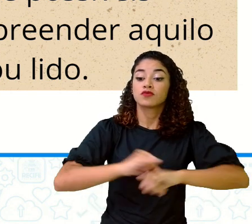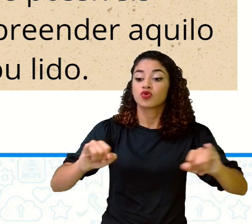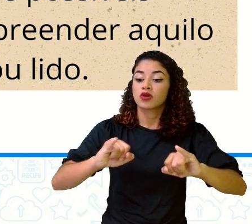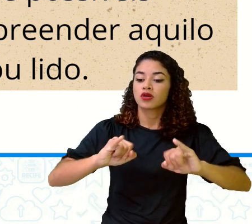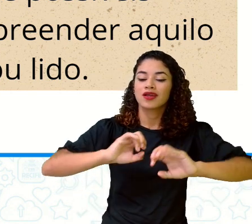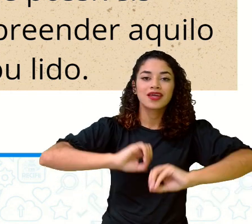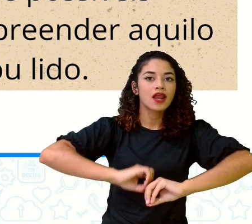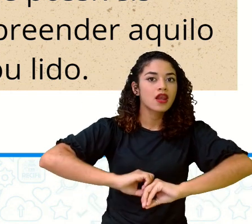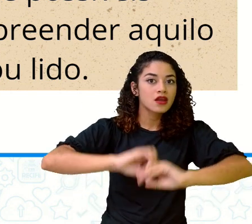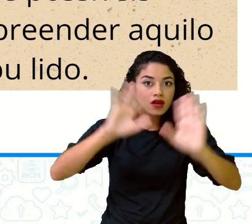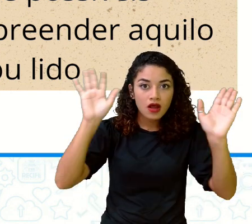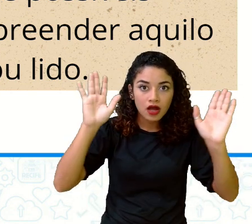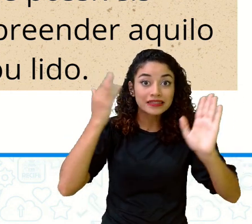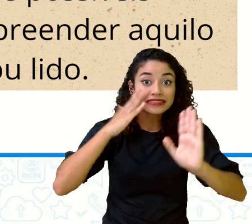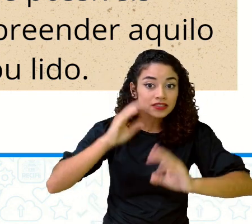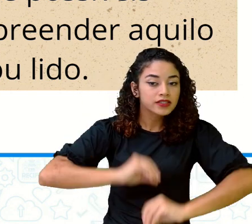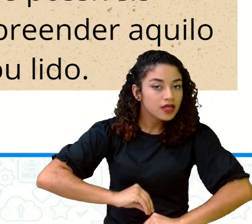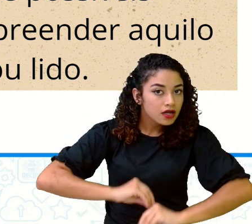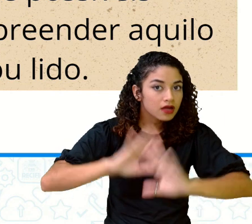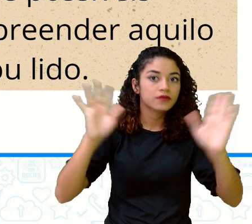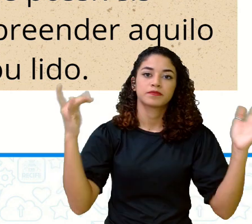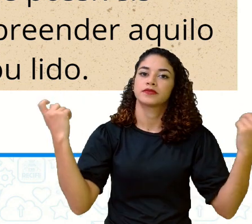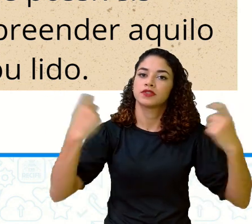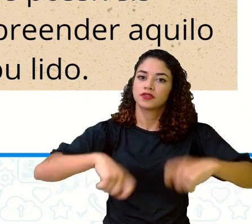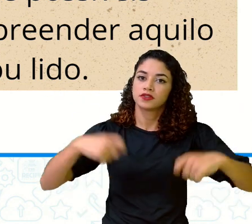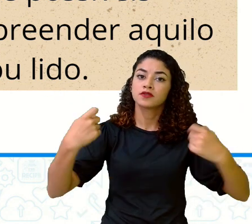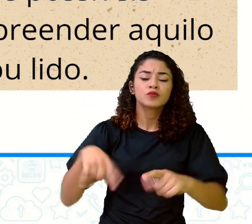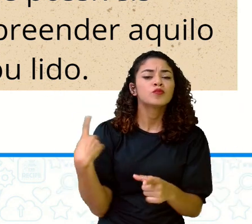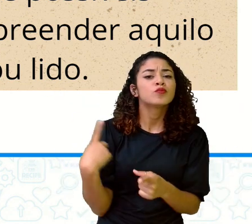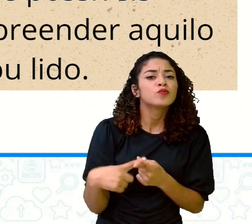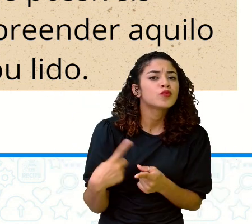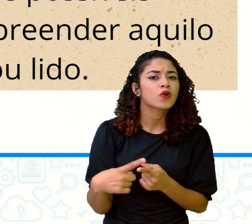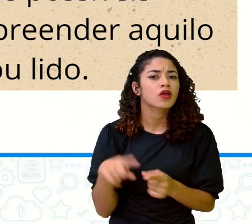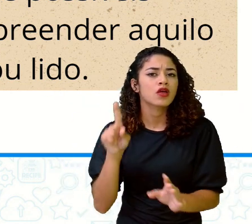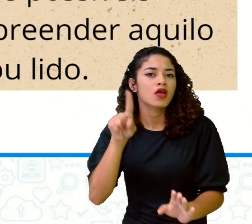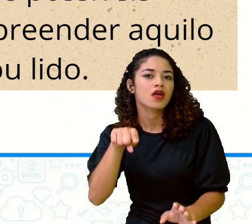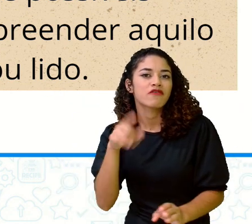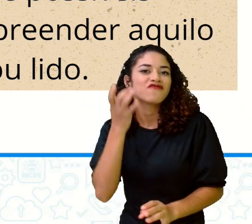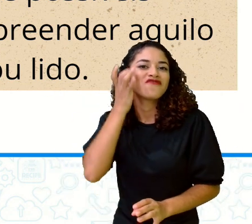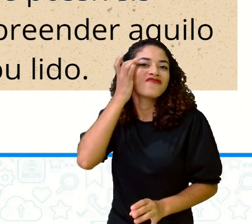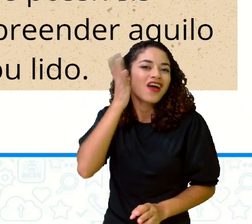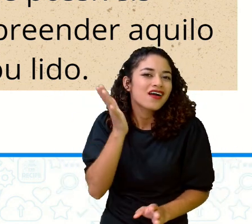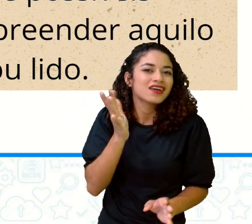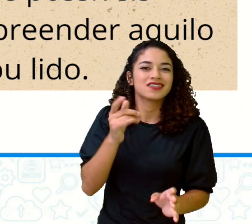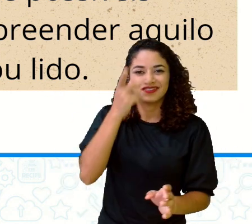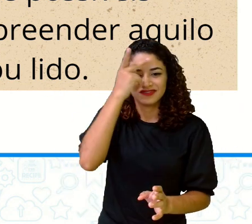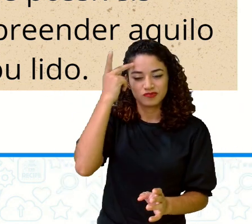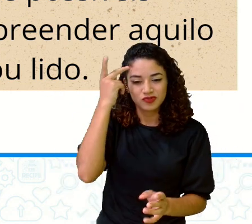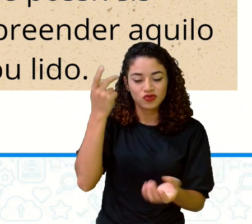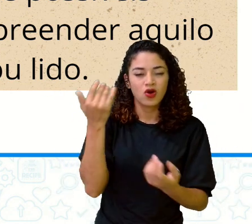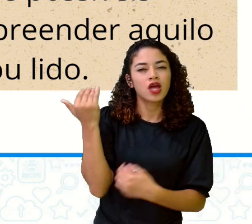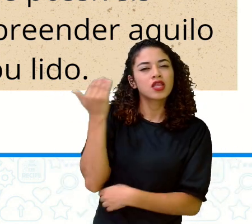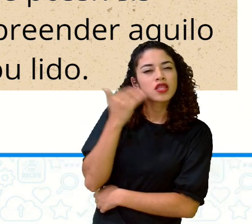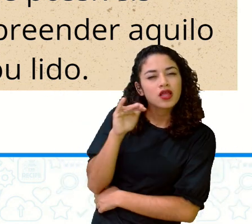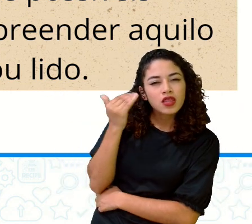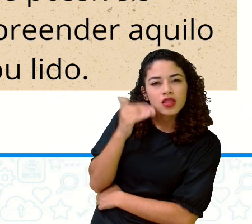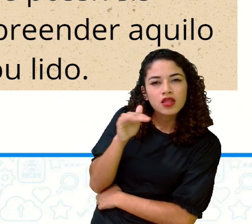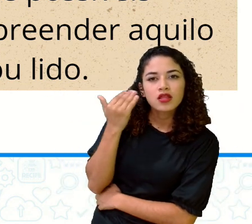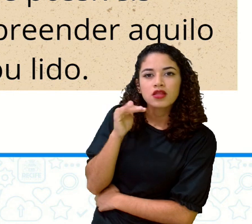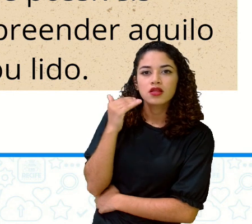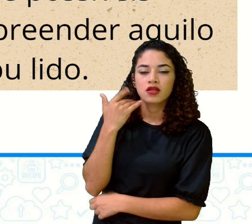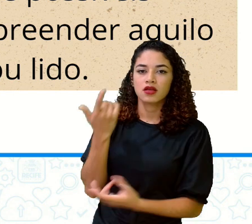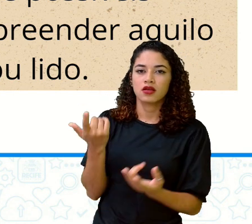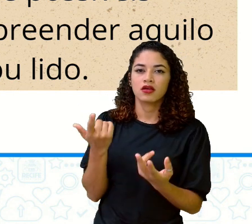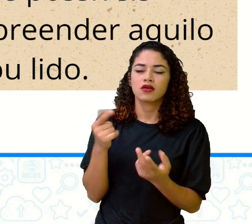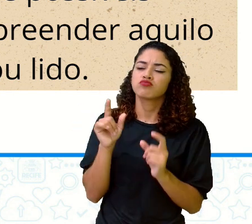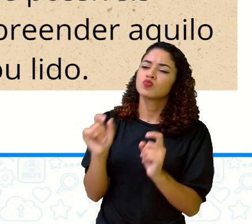clara, entendeu, porque, é fácil, para a interpretação, é fácil, o seu entendimento,